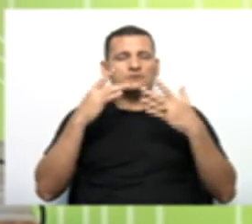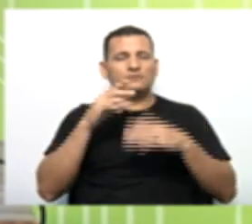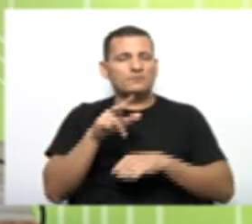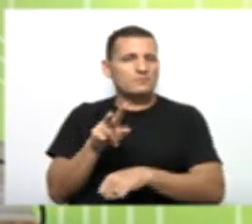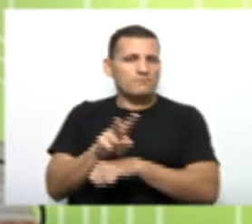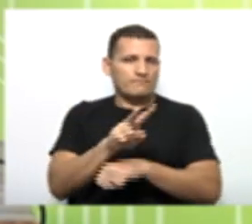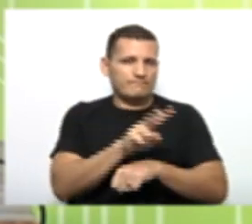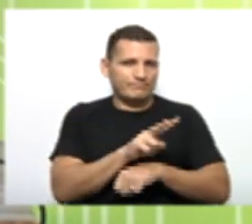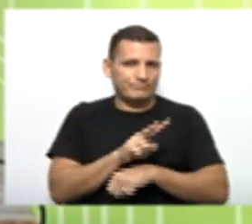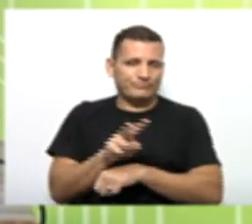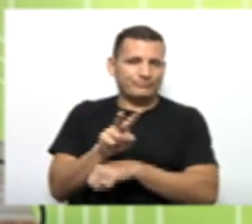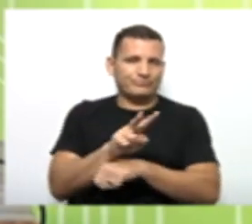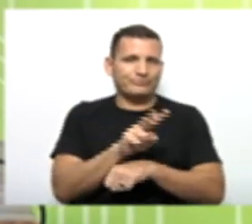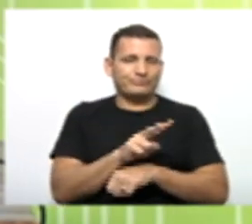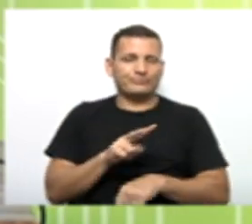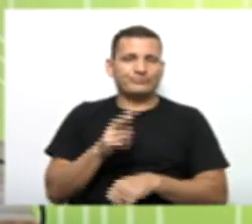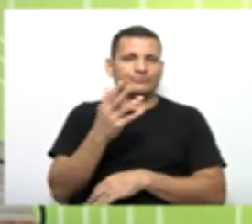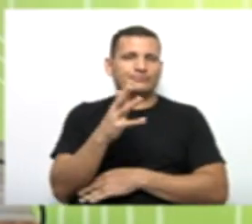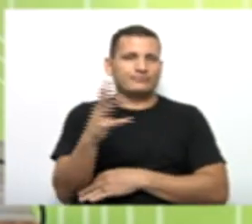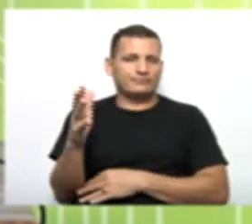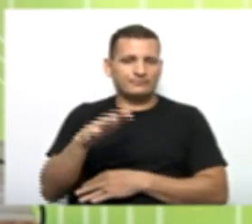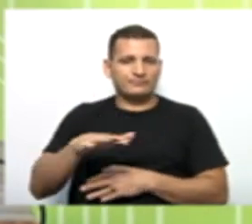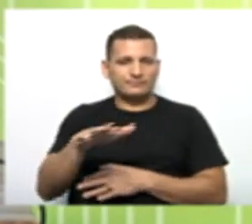ambiental que realmente funciona.